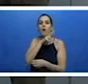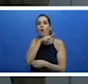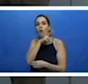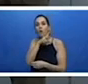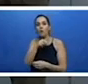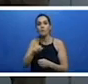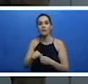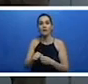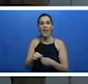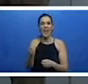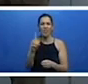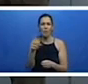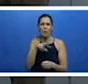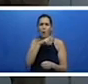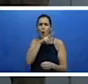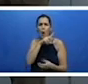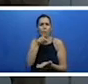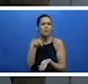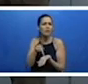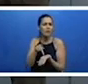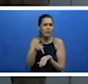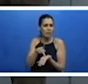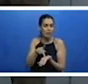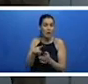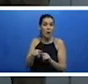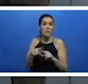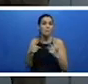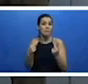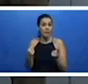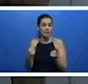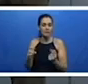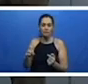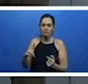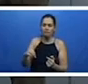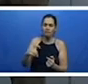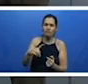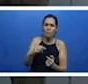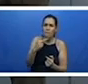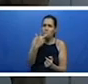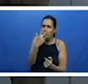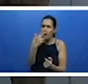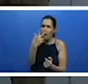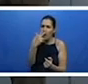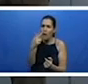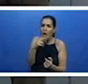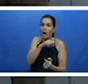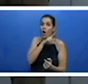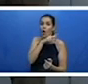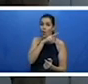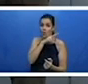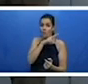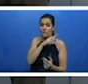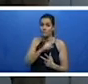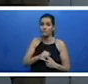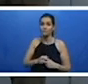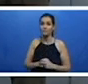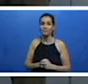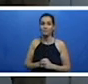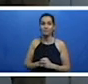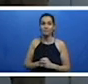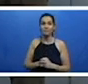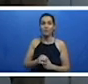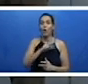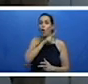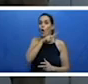não ser uma cobra, conforme eu vou explicar mais para frente, por ter um aspecto semelhante a uma cobra, é chamada de cobra. Lembrando que cobra